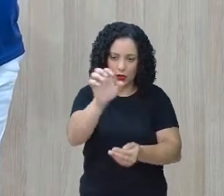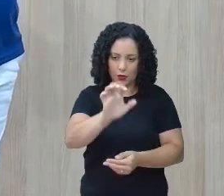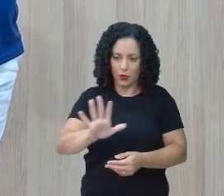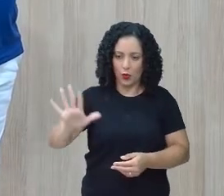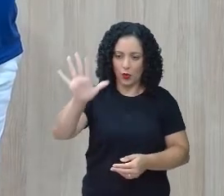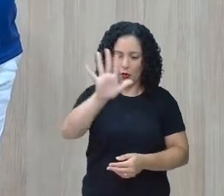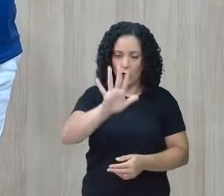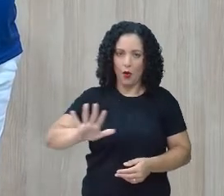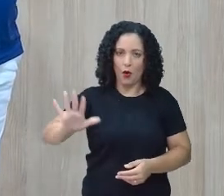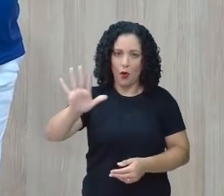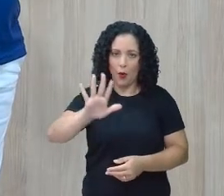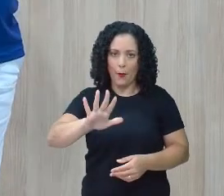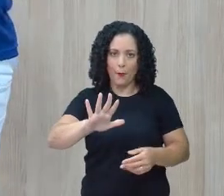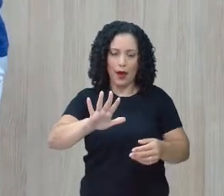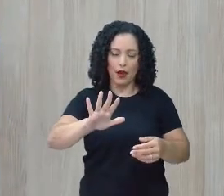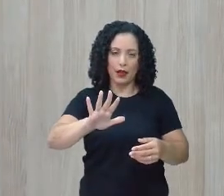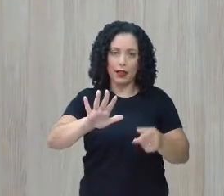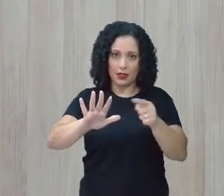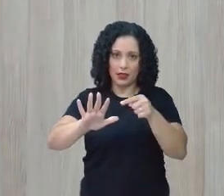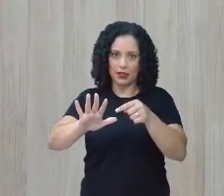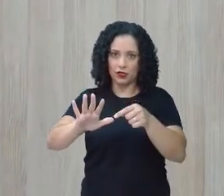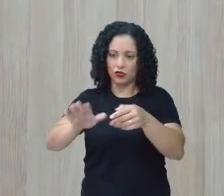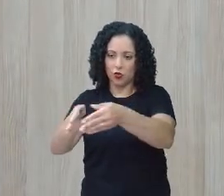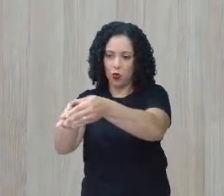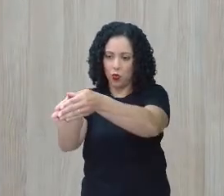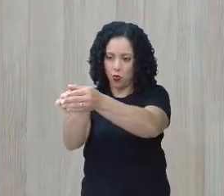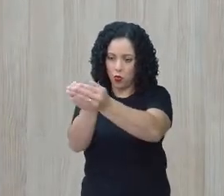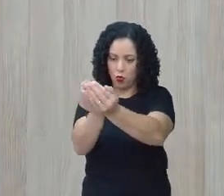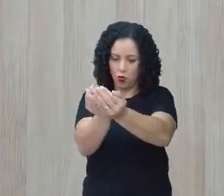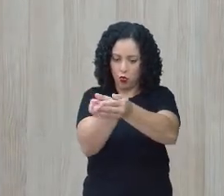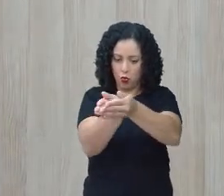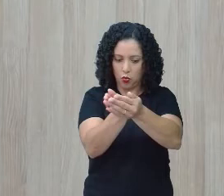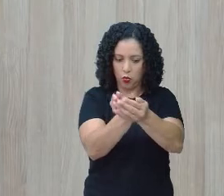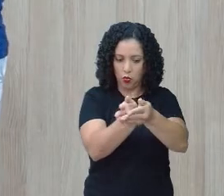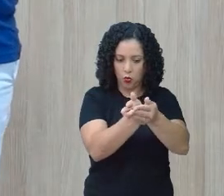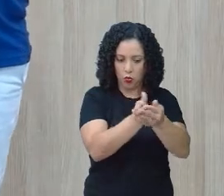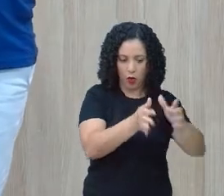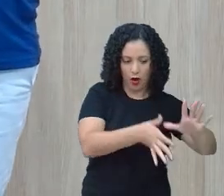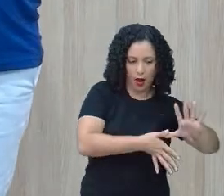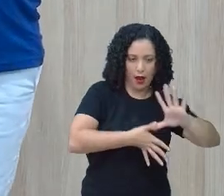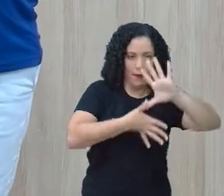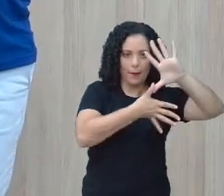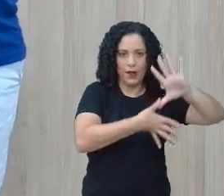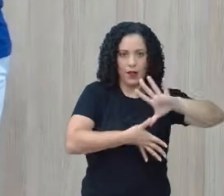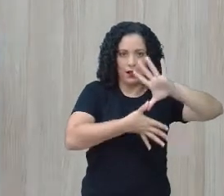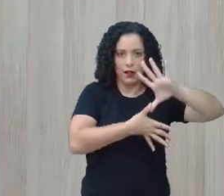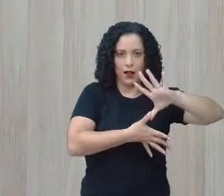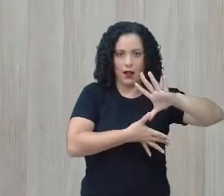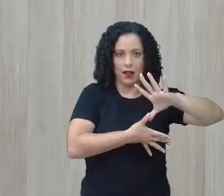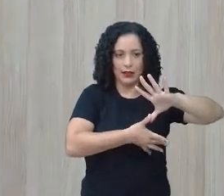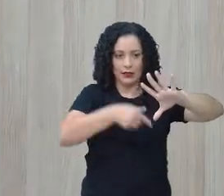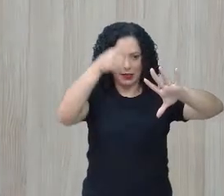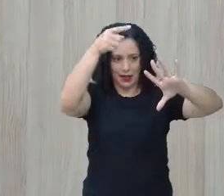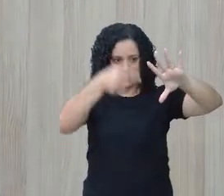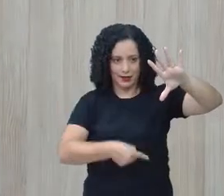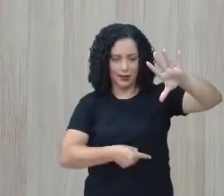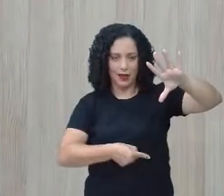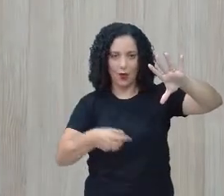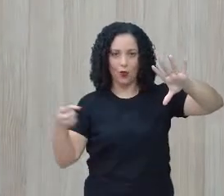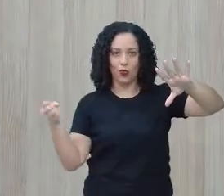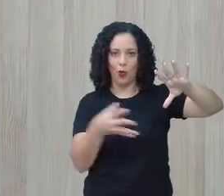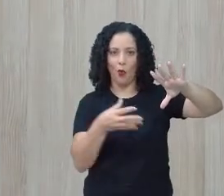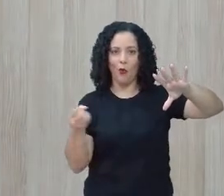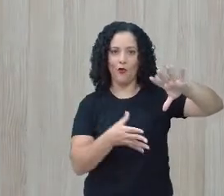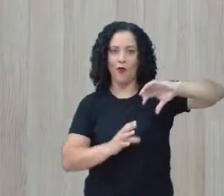da América, que inclusive, né, a partir de então vai ser chamado de Novo Mundo. Então você teria o